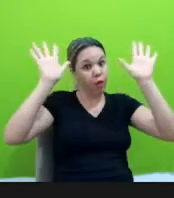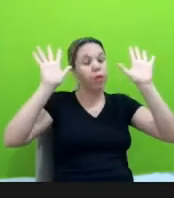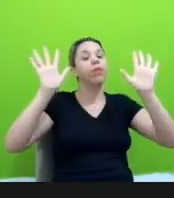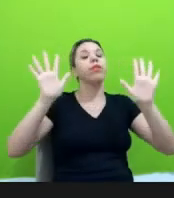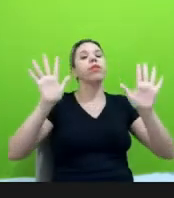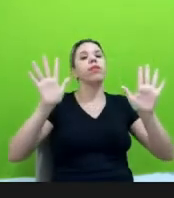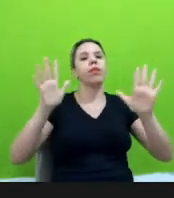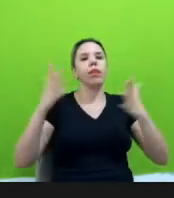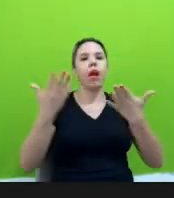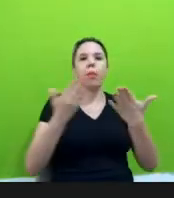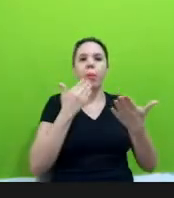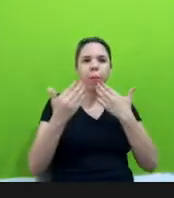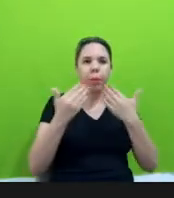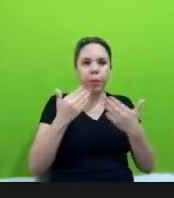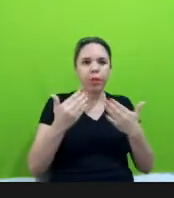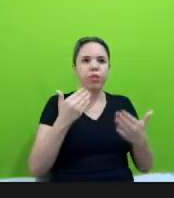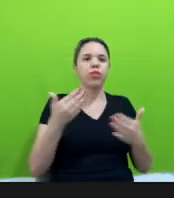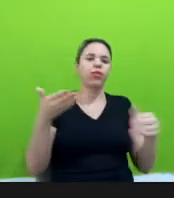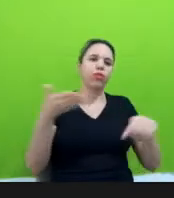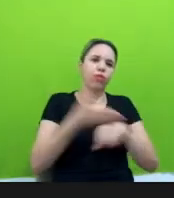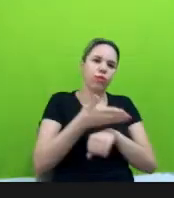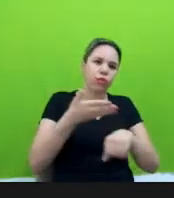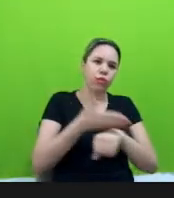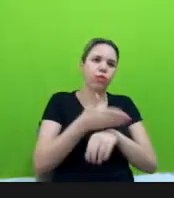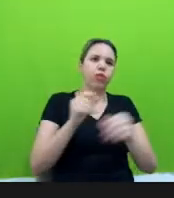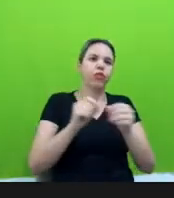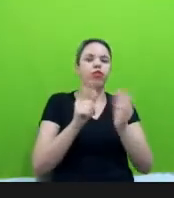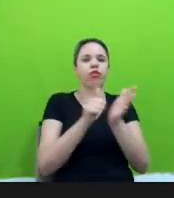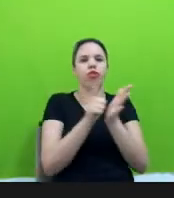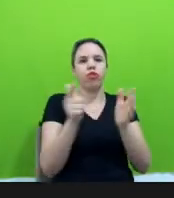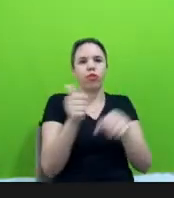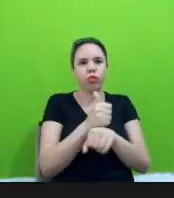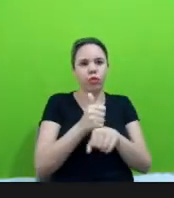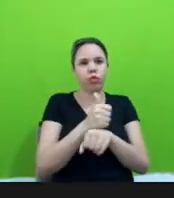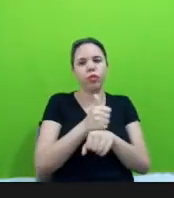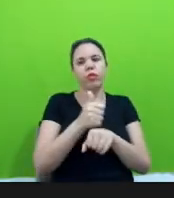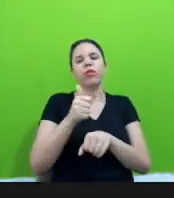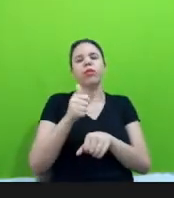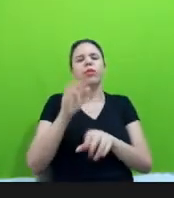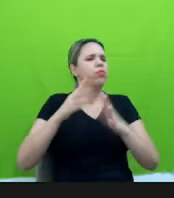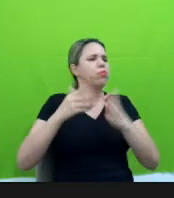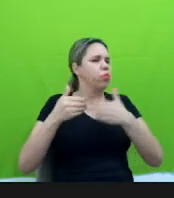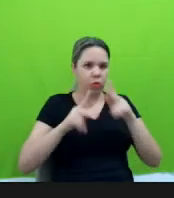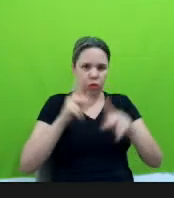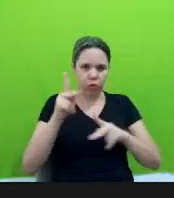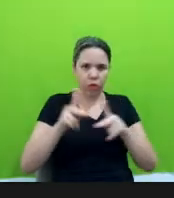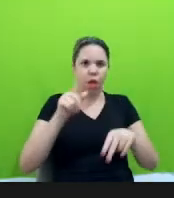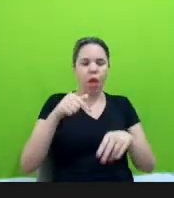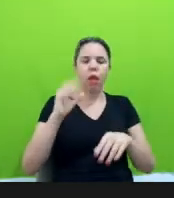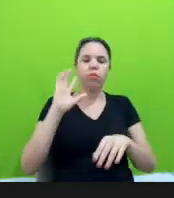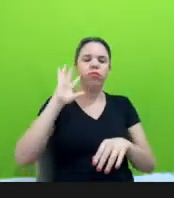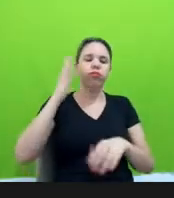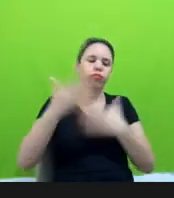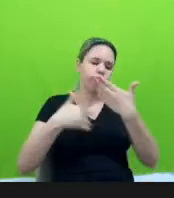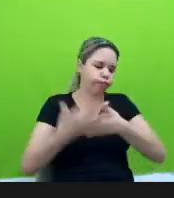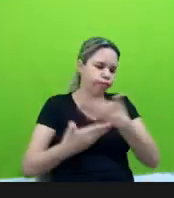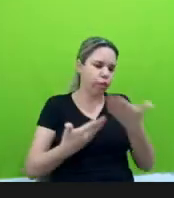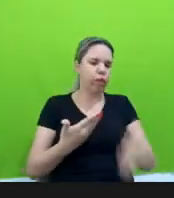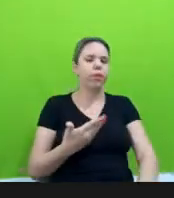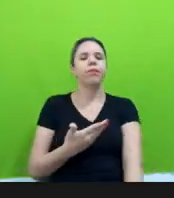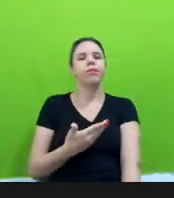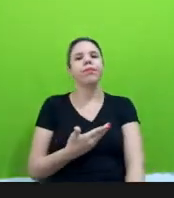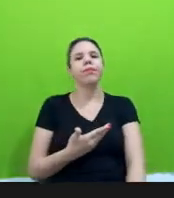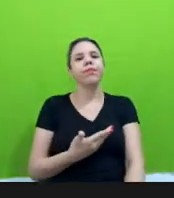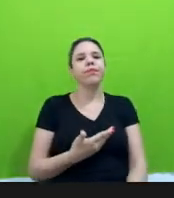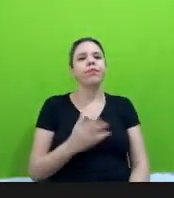dos pedidos de acesso que são feitos por jornalistas ou não jornalistas, eles são tão recorrentes que